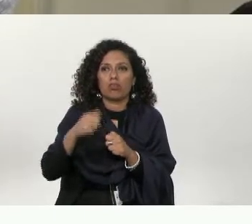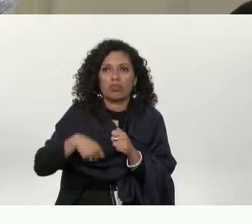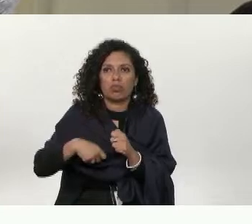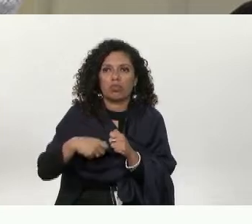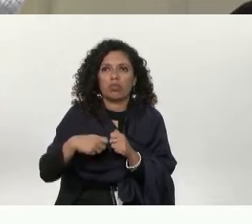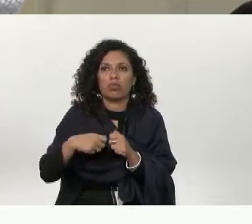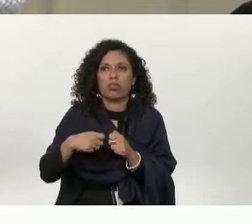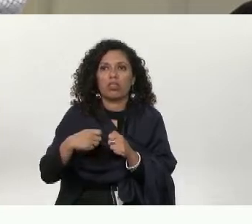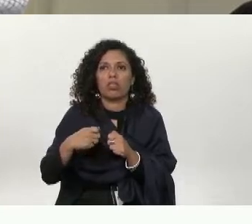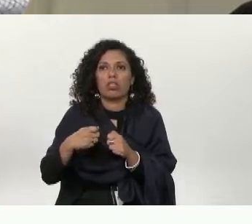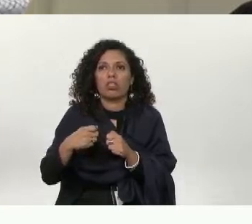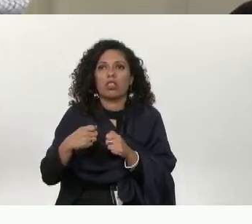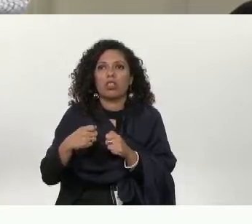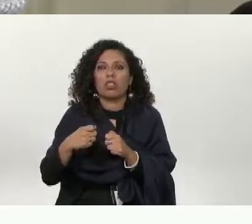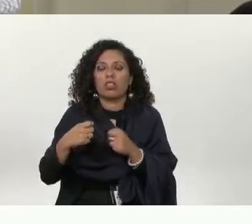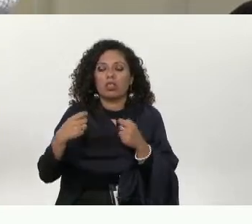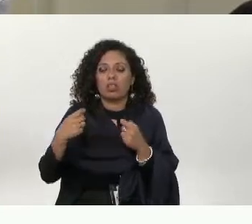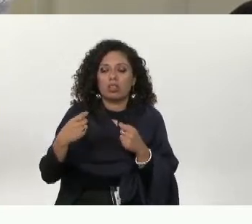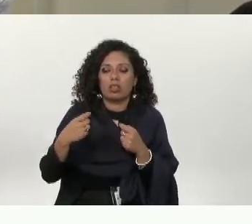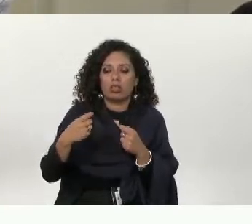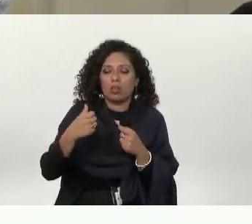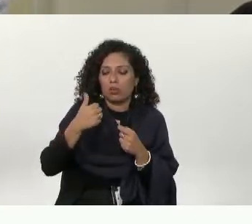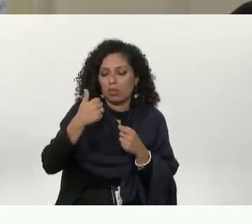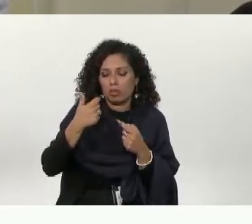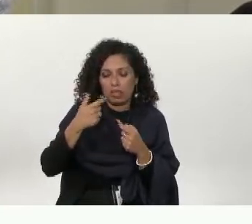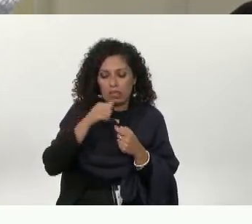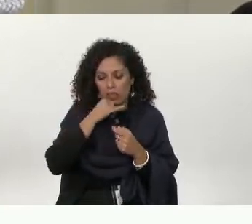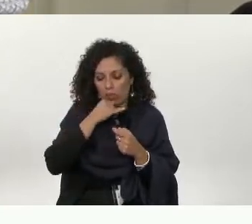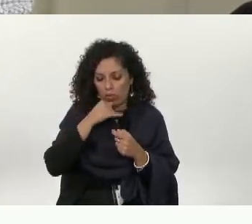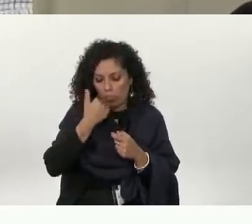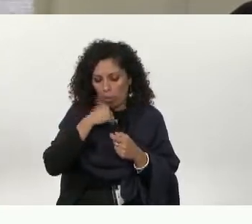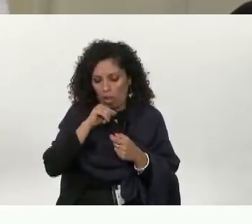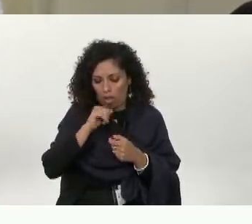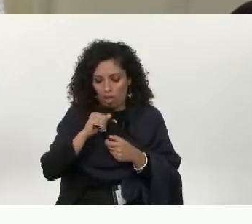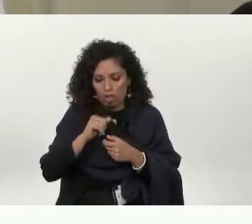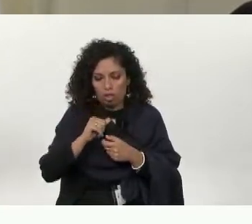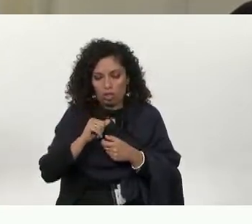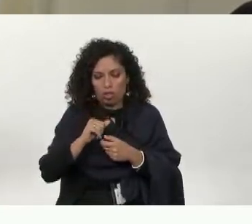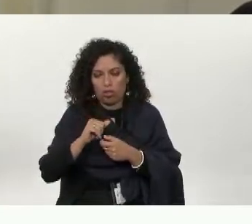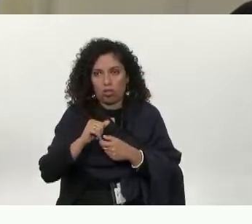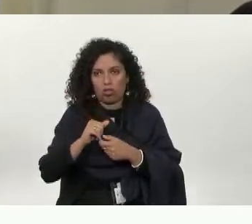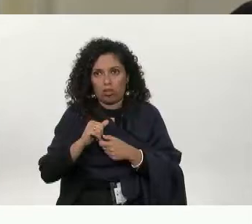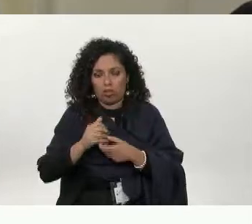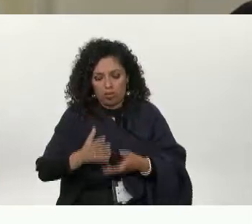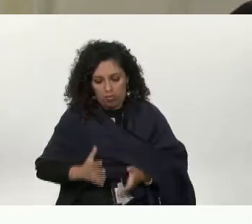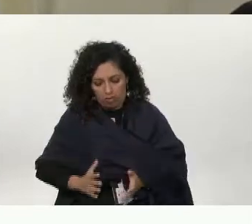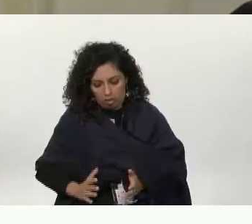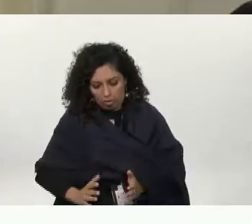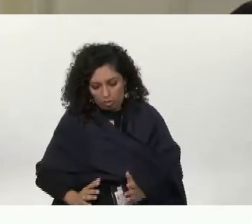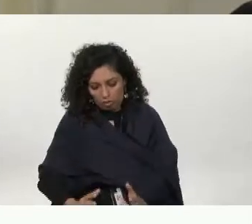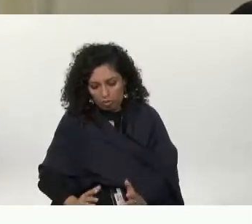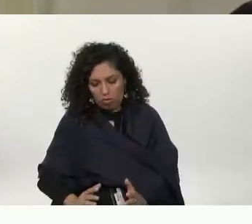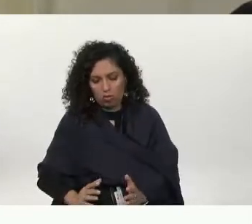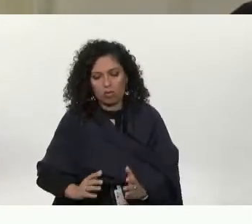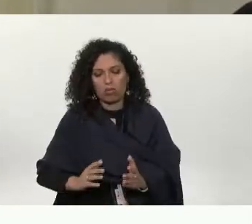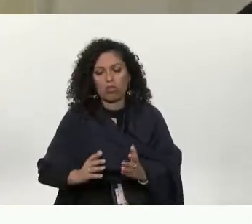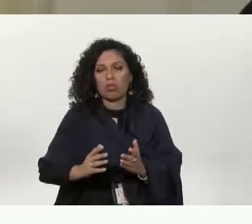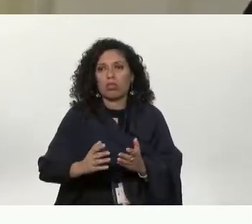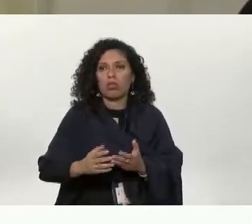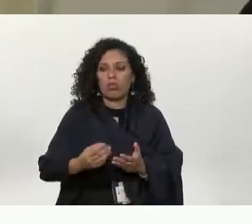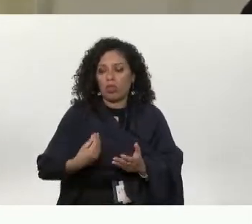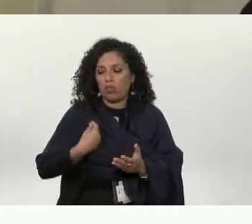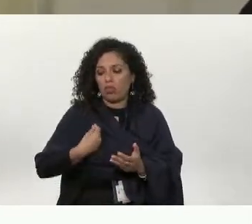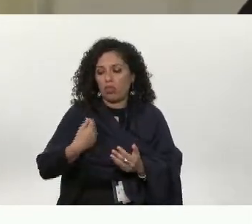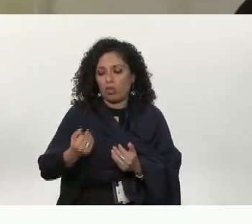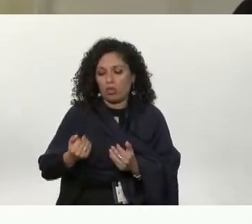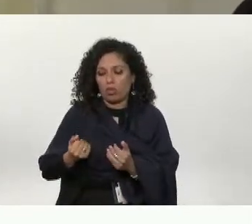Isso eu considero uma violência obstétrica, porque a mãe, nesse momento, ela está ali para parir um filho, um momento muito delicado, um momento